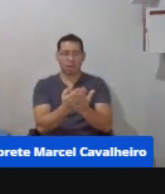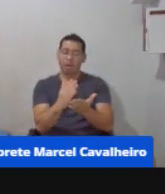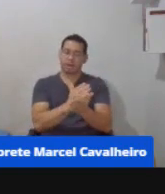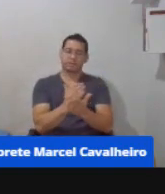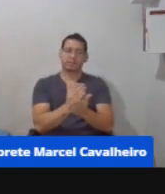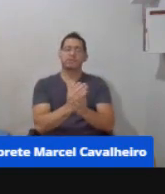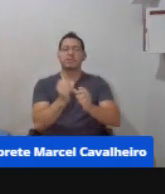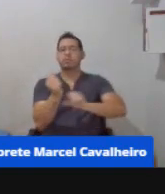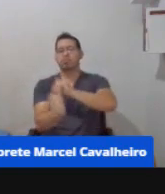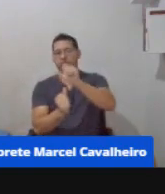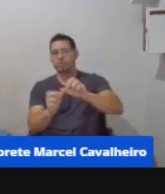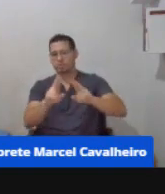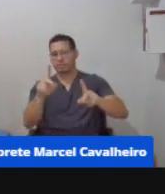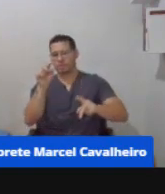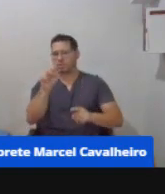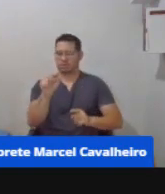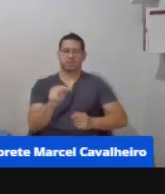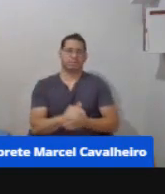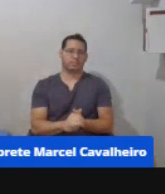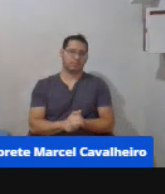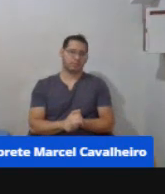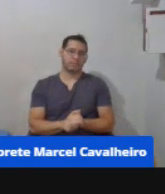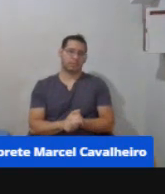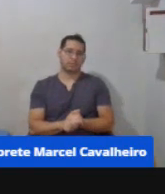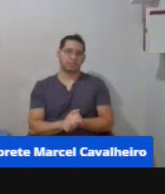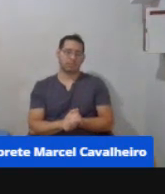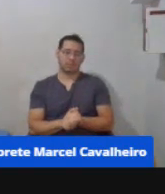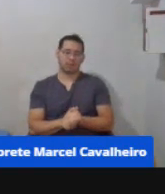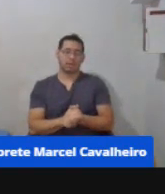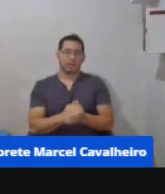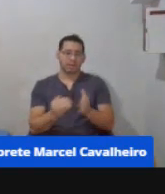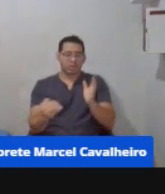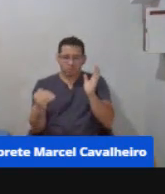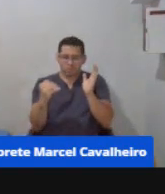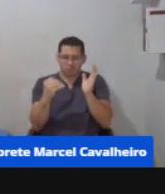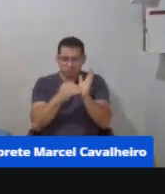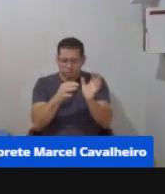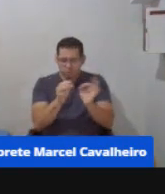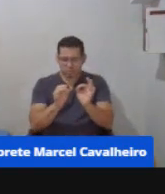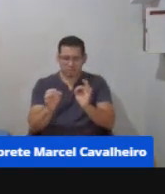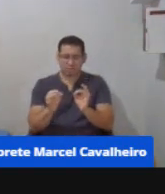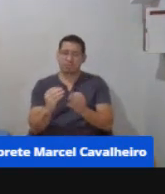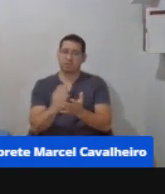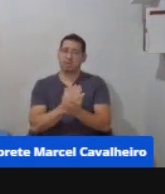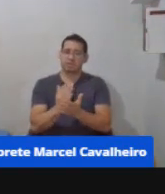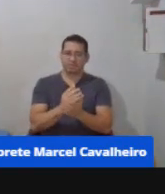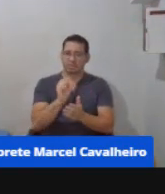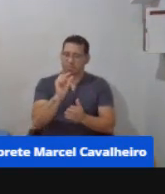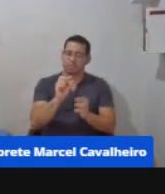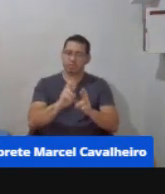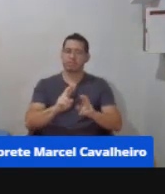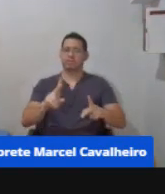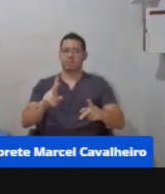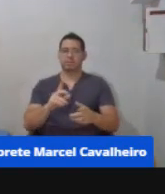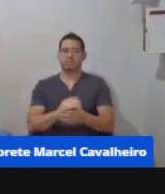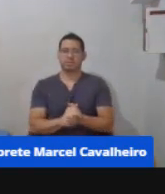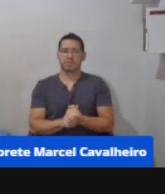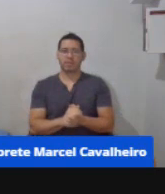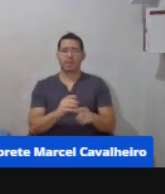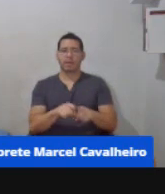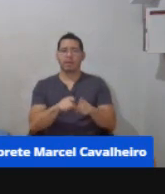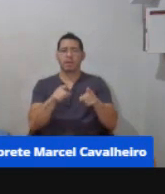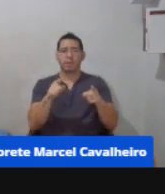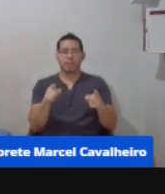dos slides, antes dos ajustes últimos da equipe de diagramação. Porém, sem